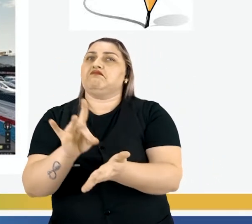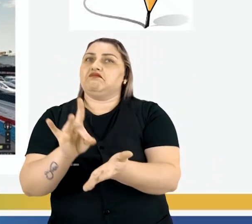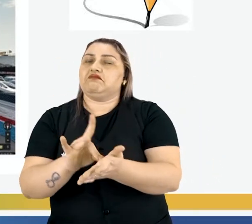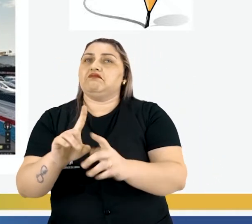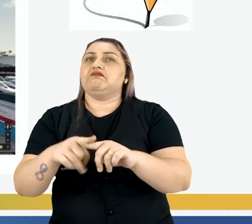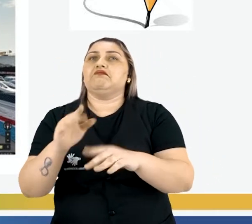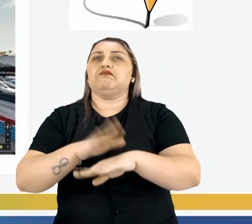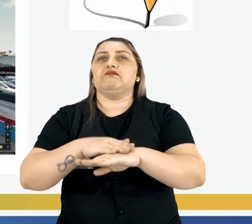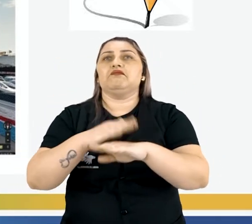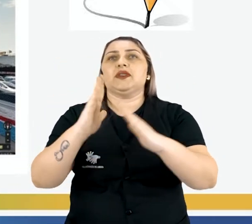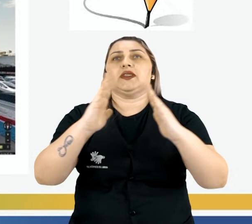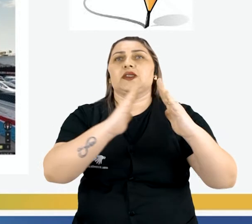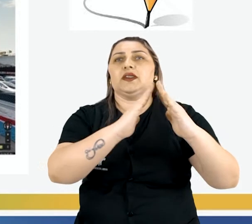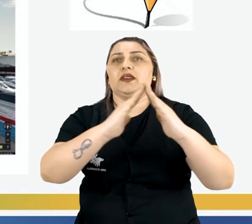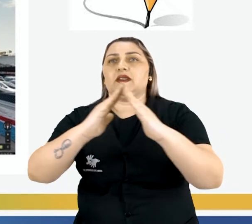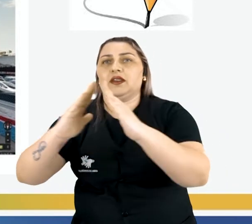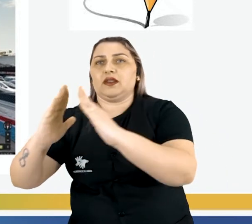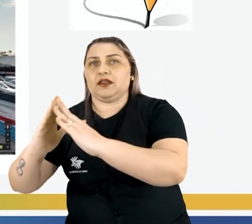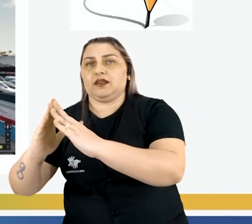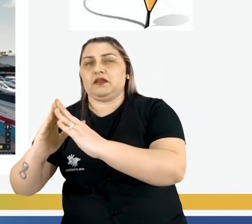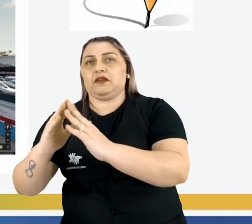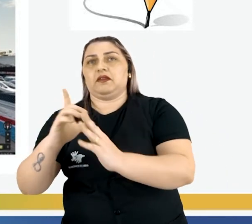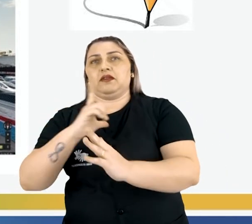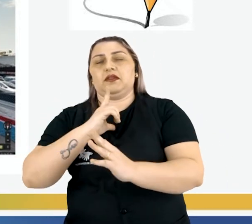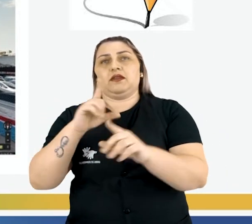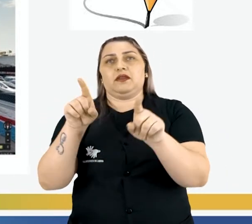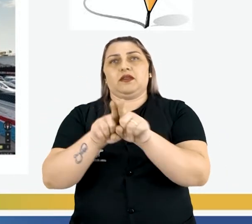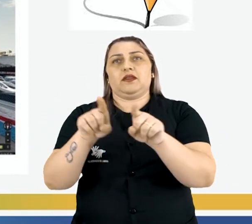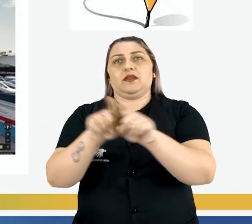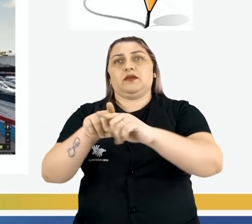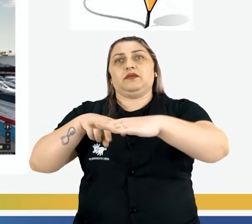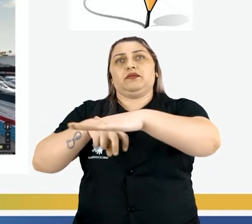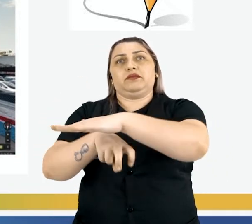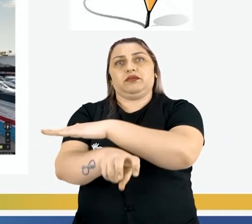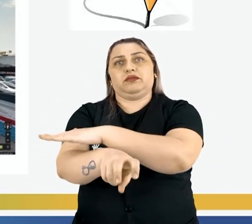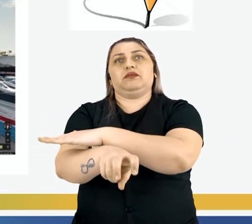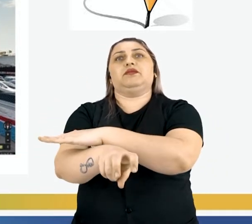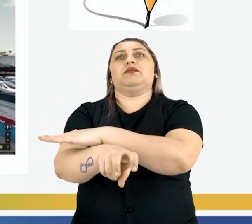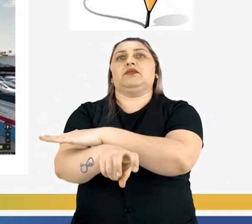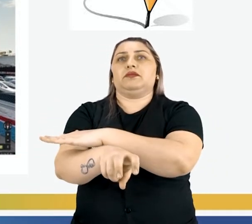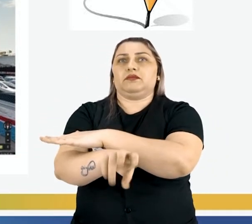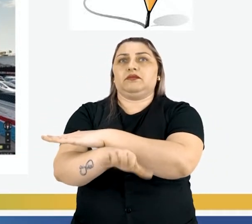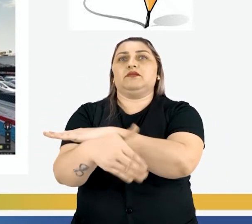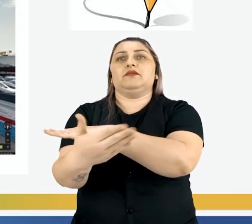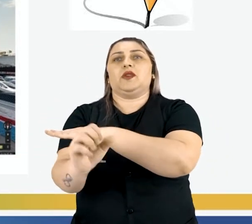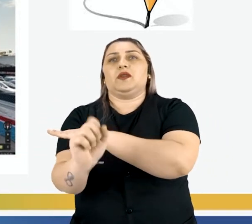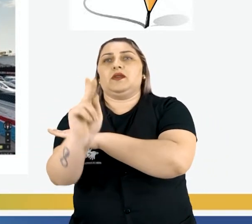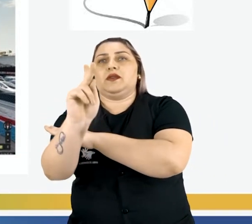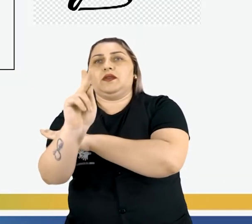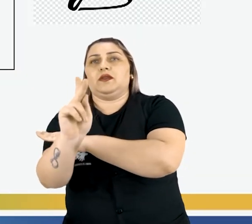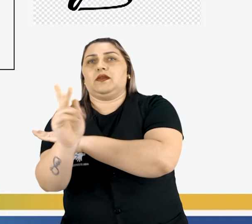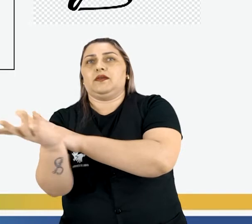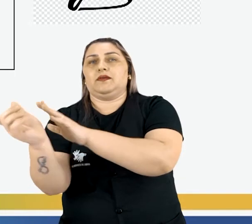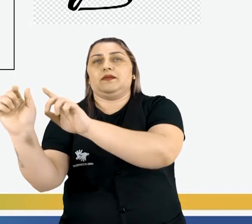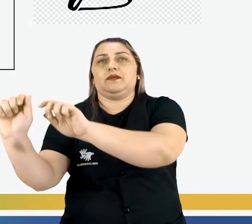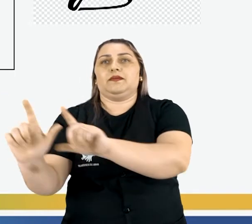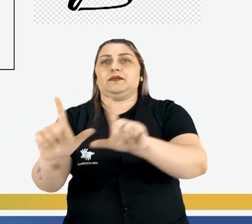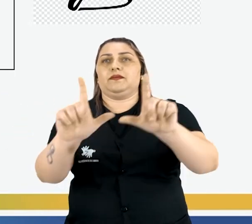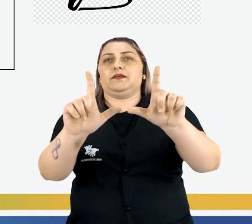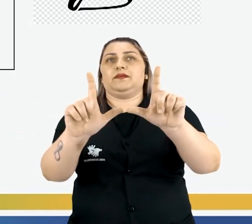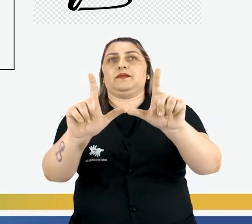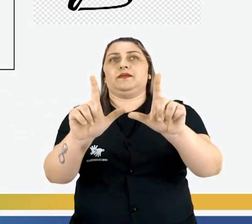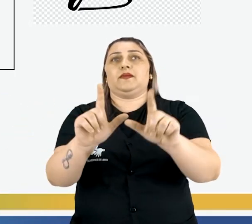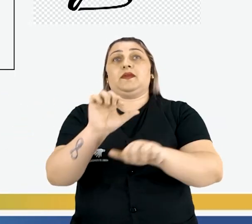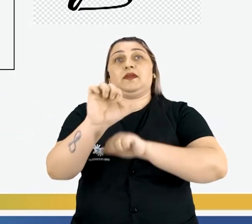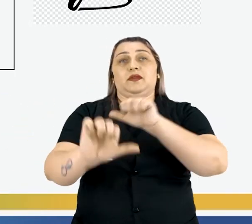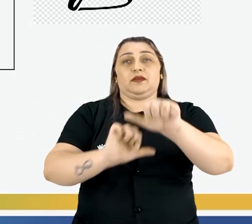Mais casas. Olha só, nós temos aí um estacionamento. Ok, vamos lá para o nosso quadro. Então,